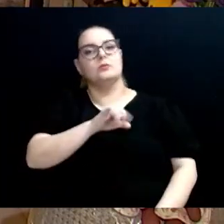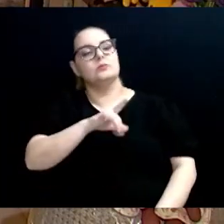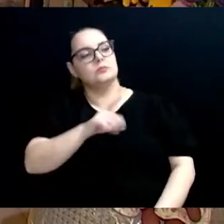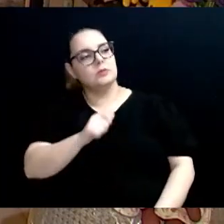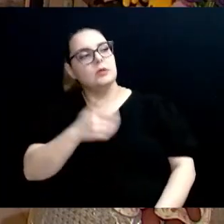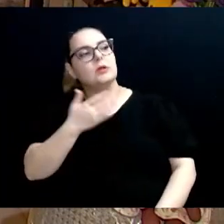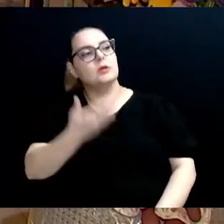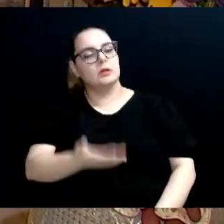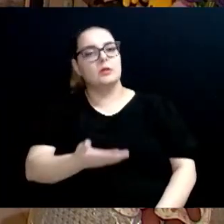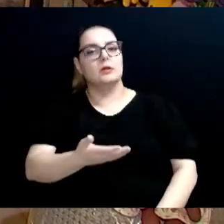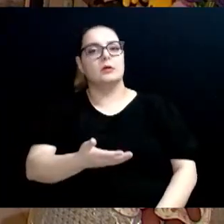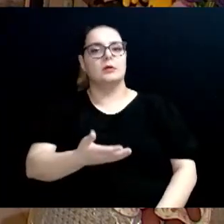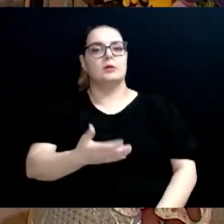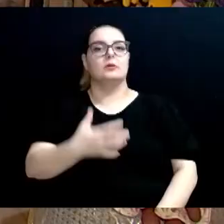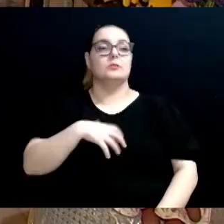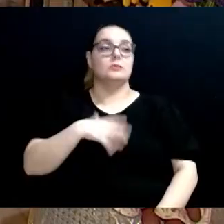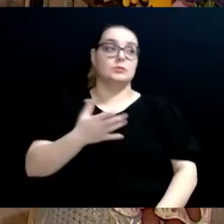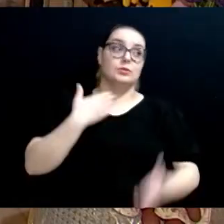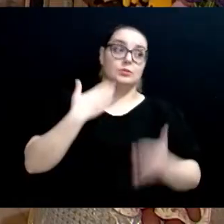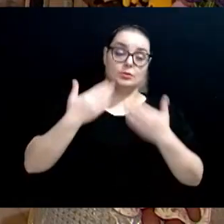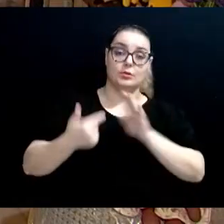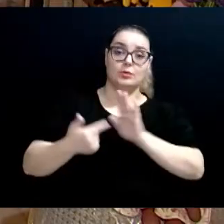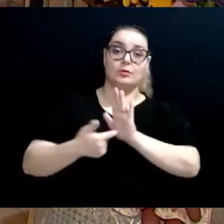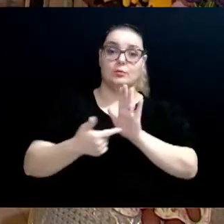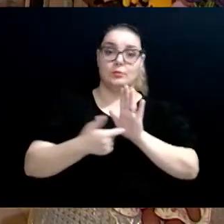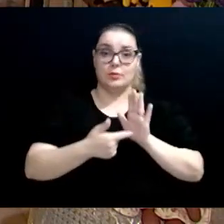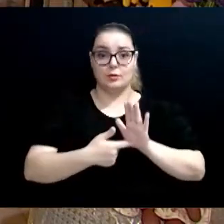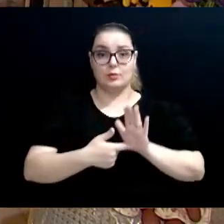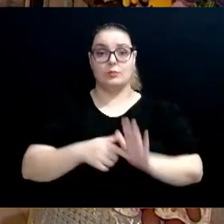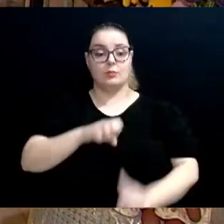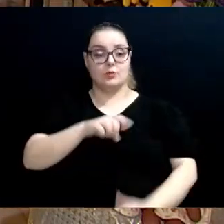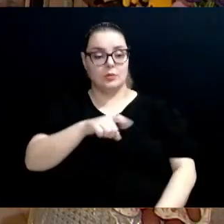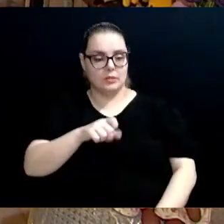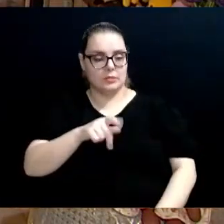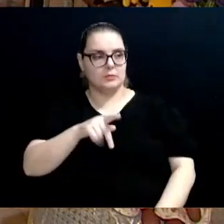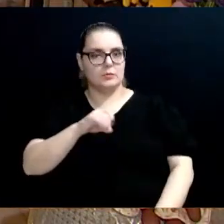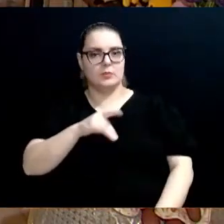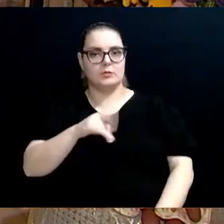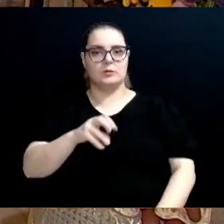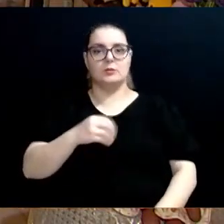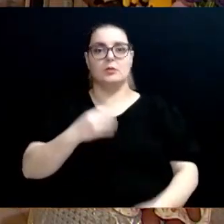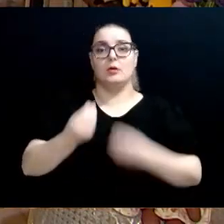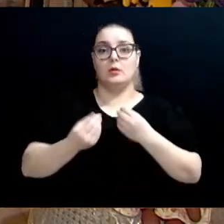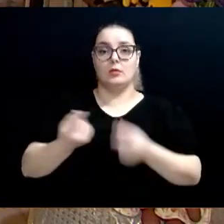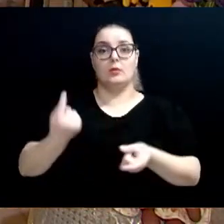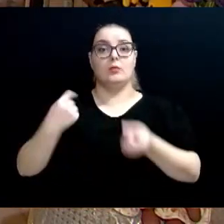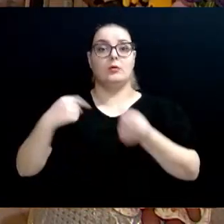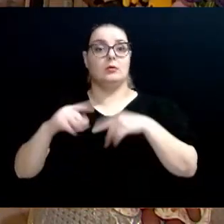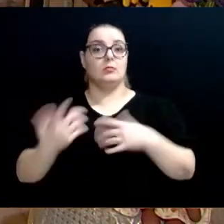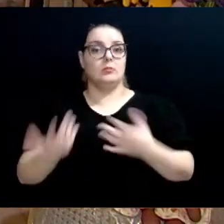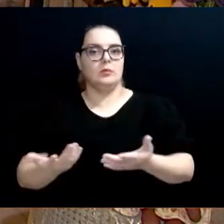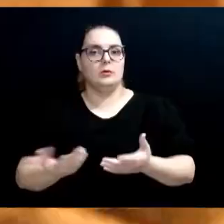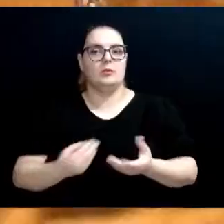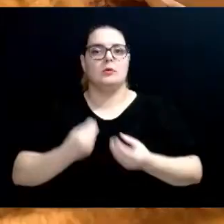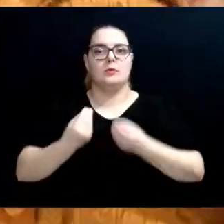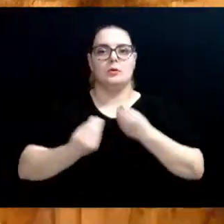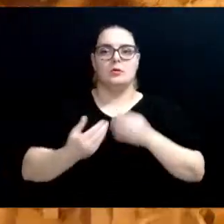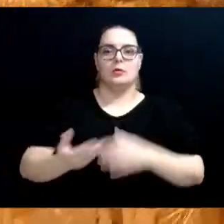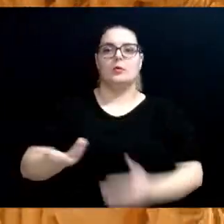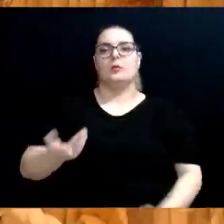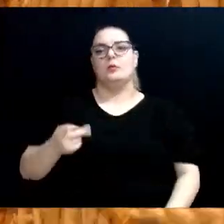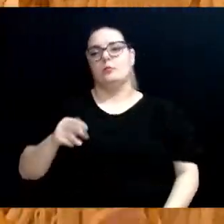entendeu? E aí entra a Lucila nesse formato, conversando e mostrando para o expositor